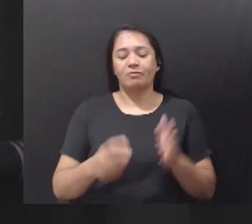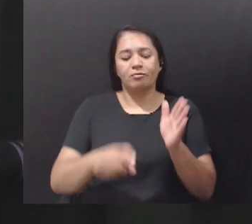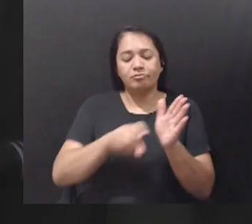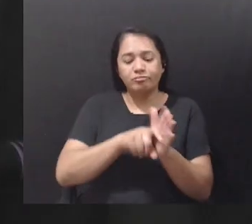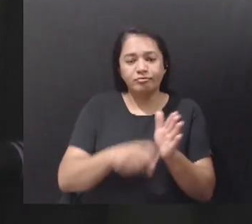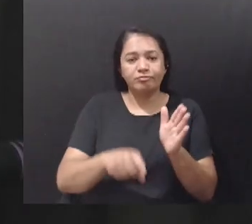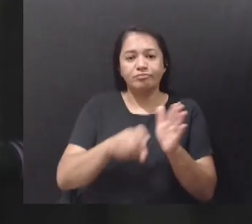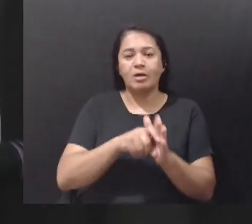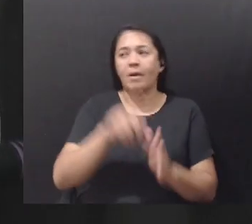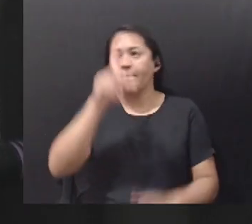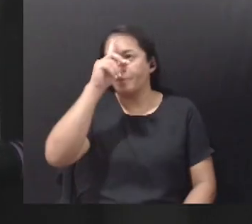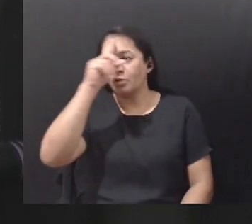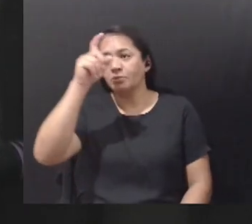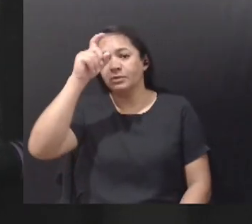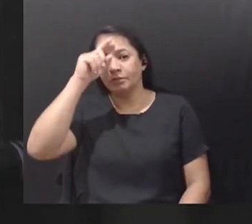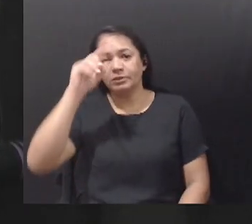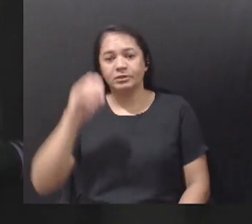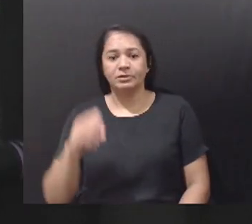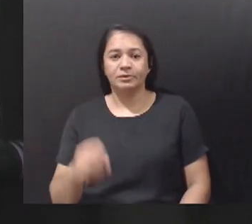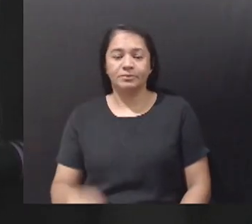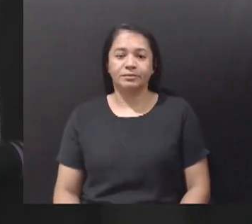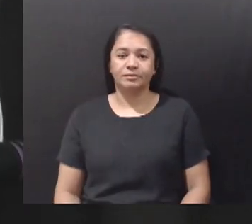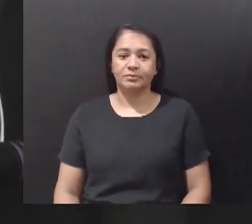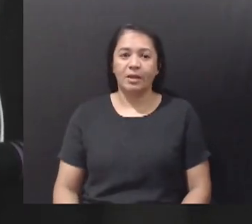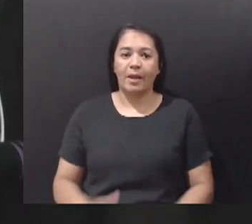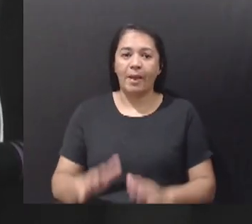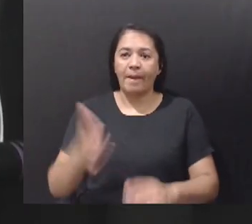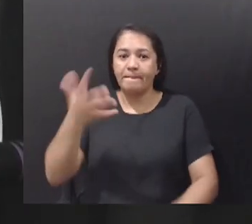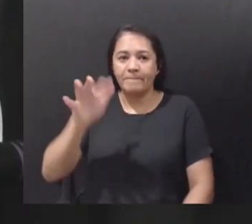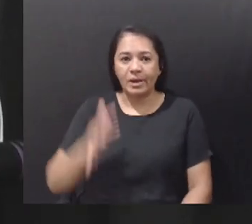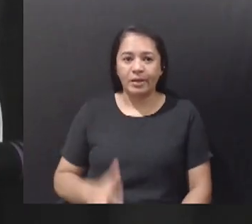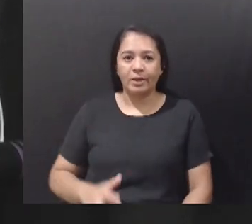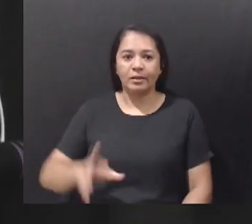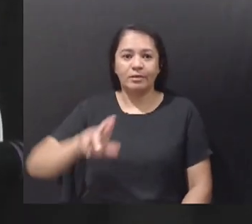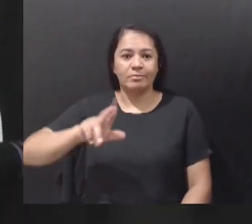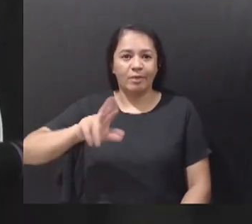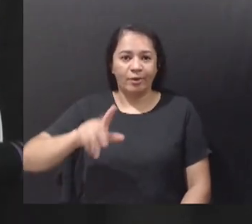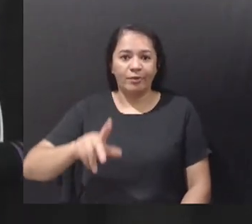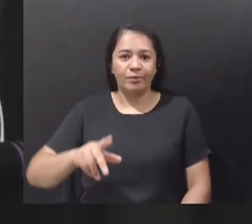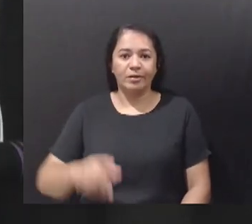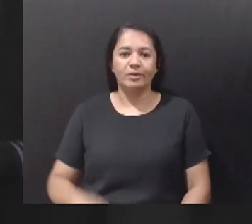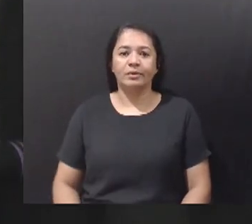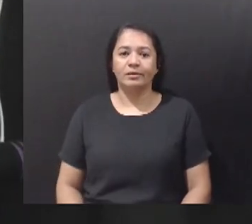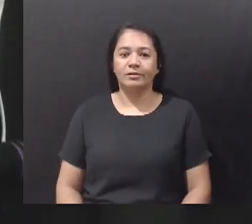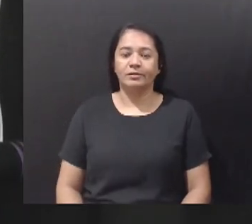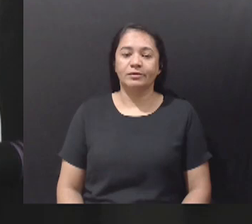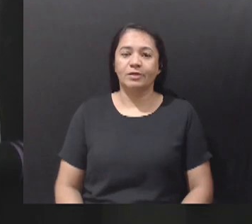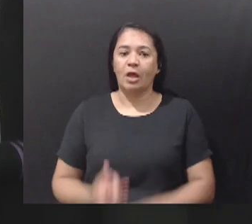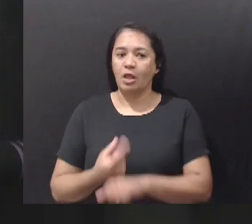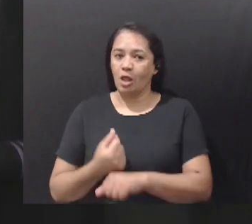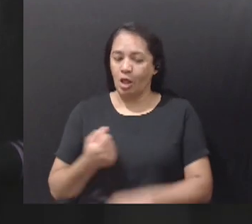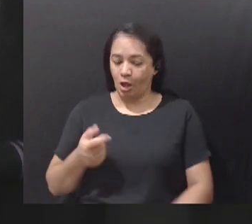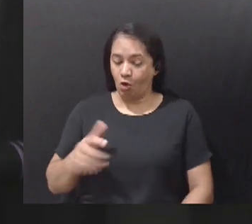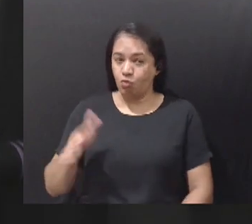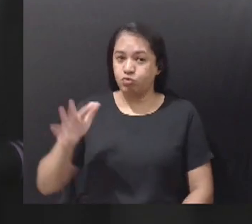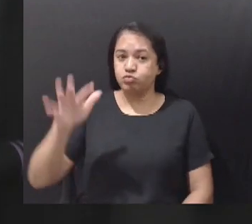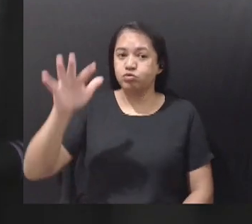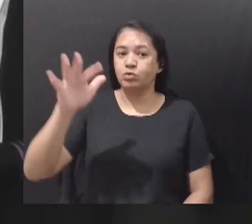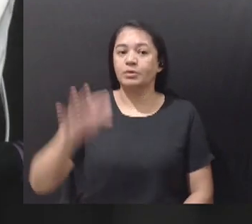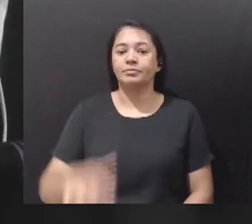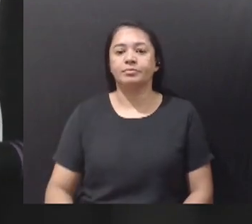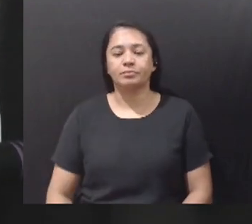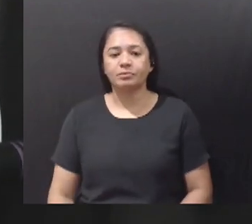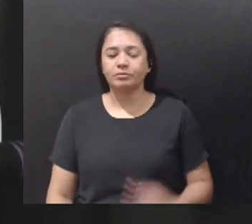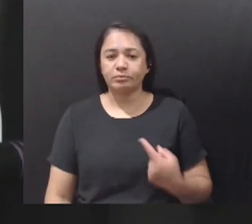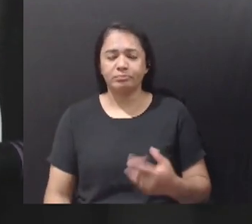hospital. Isso não é uma coisa barata, uma coisa economicamente falando, ou financeiramente, para aquela época do orçamento. Nós brigamos